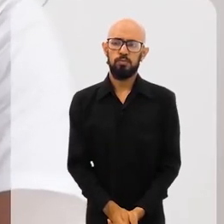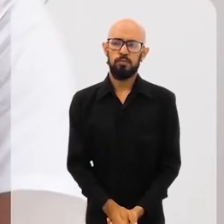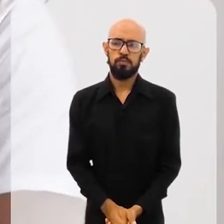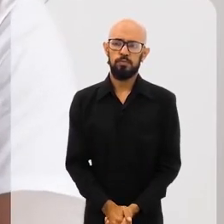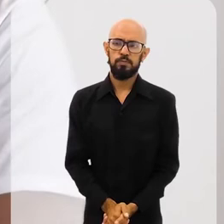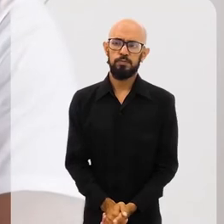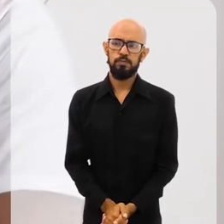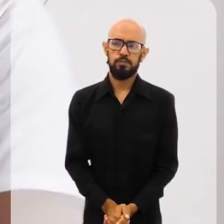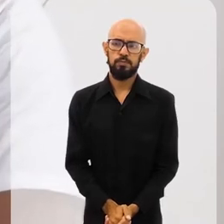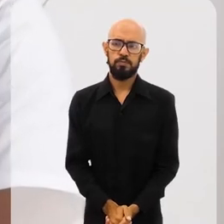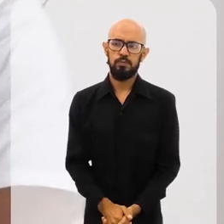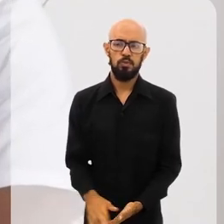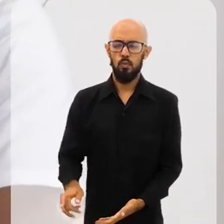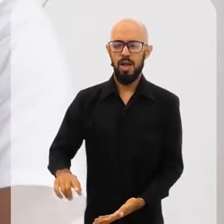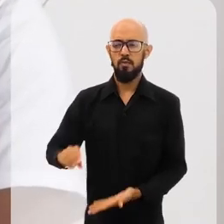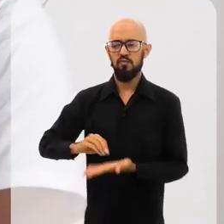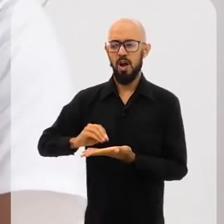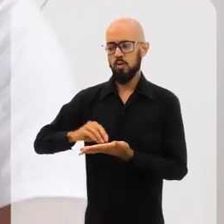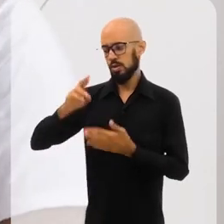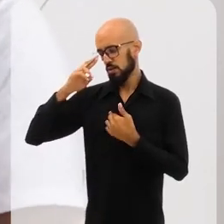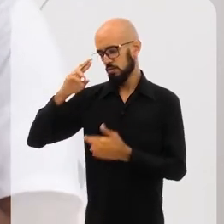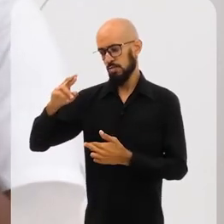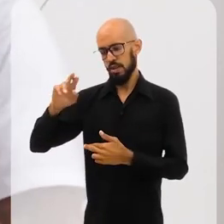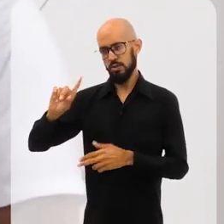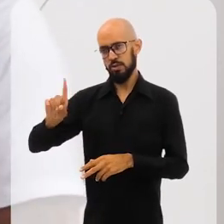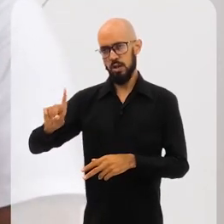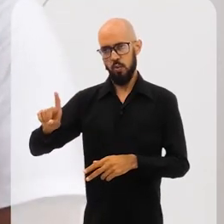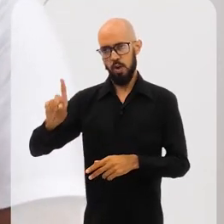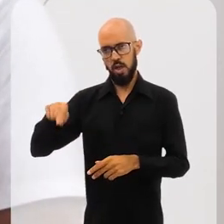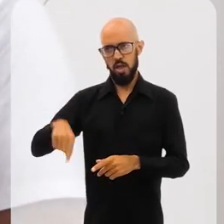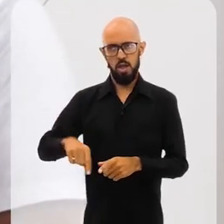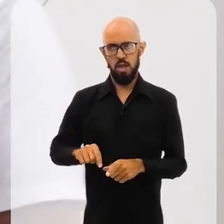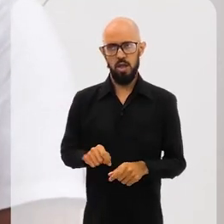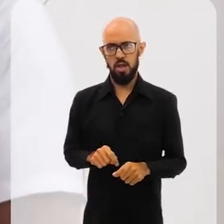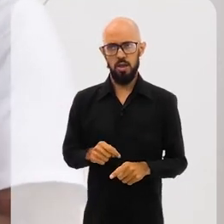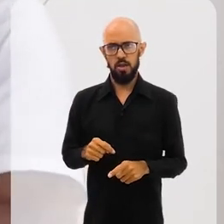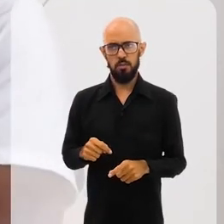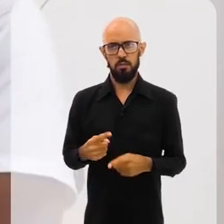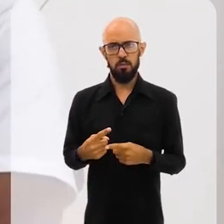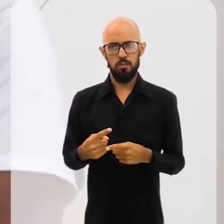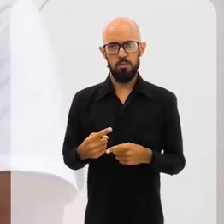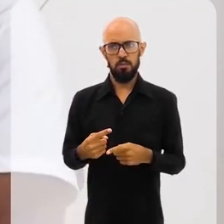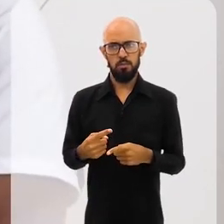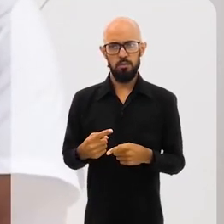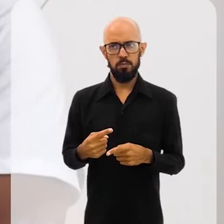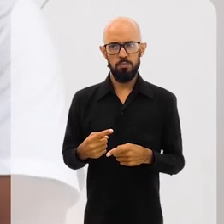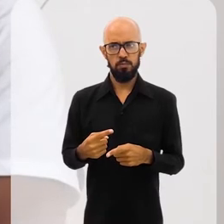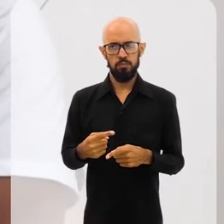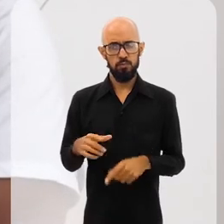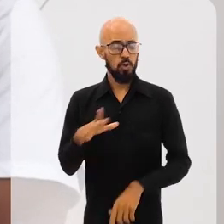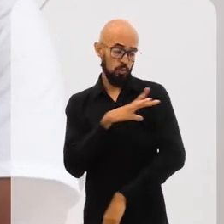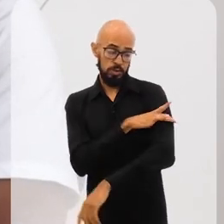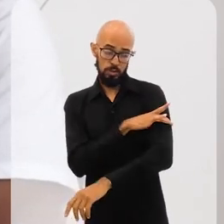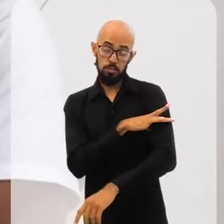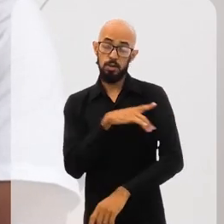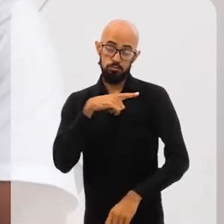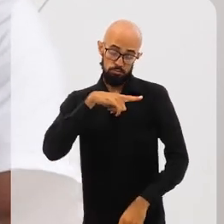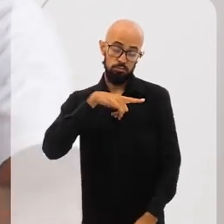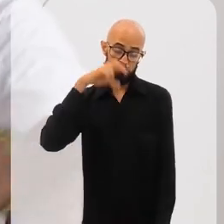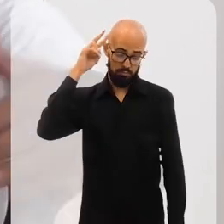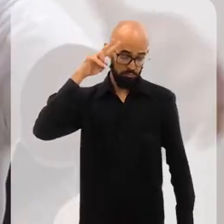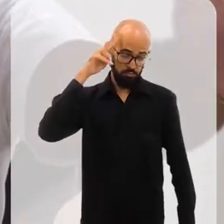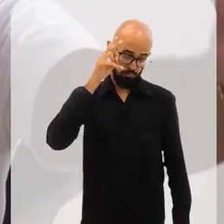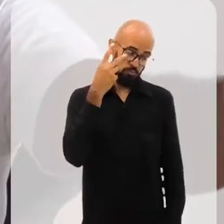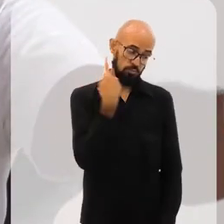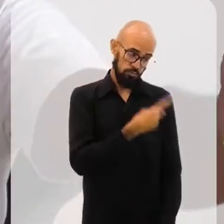essa. Entende? Entendi. Não é de respeito, nem, entende? Nem sequer a gente quer assemelhar o respeito que tem o candomblé,